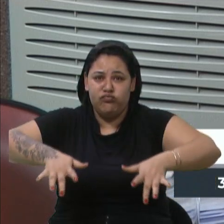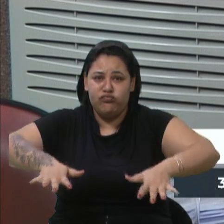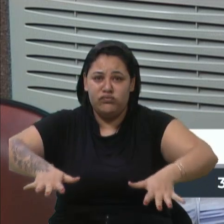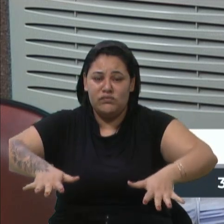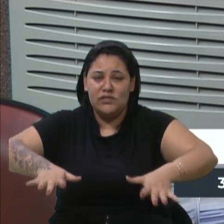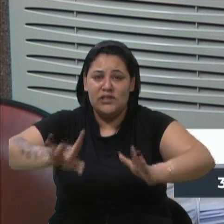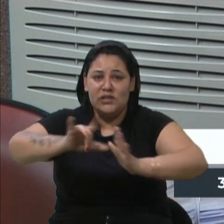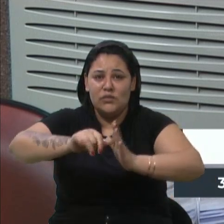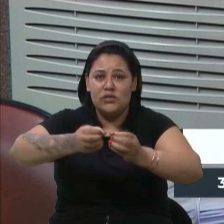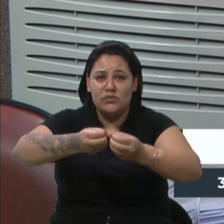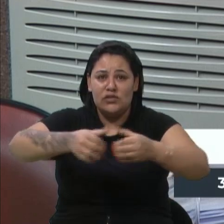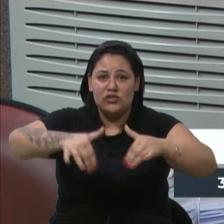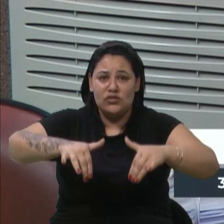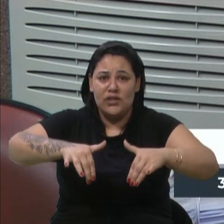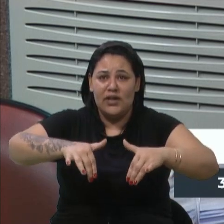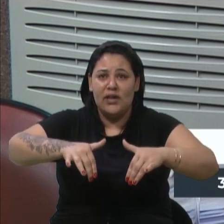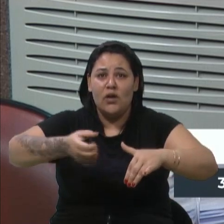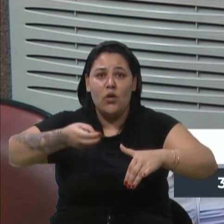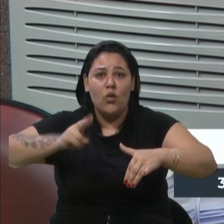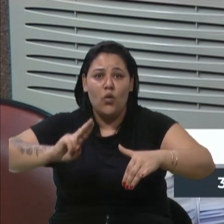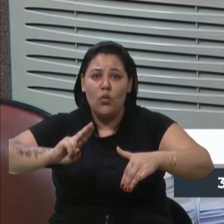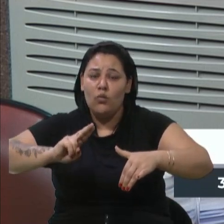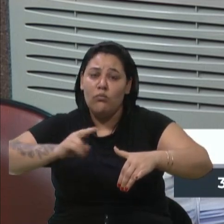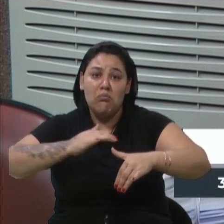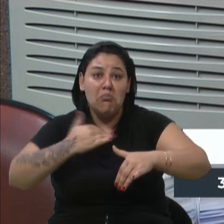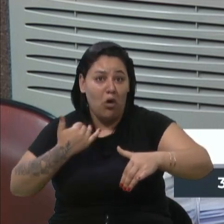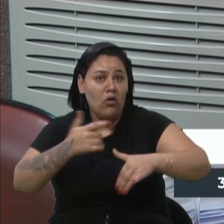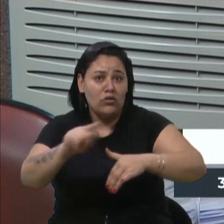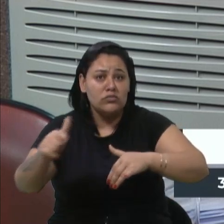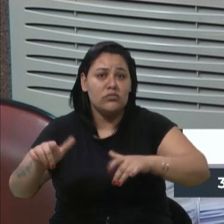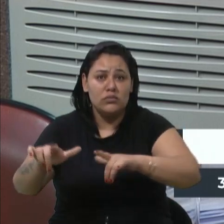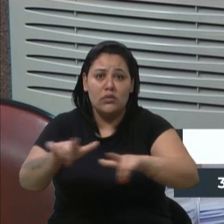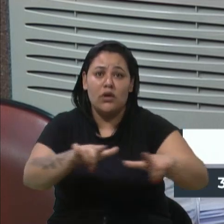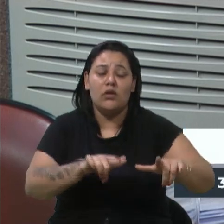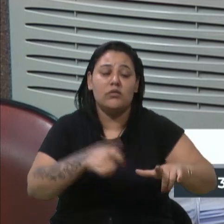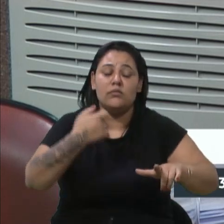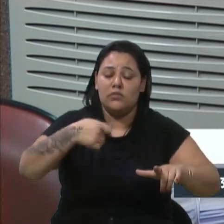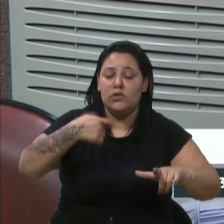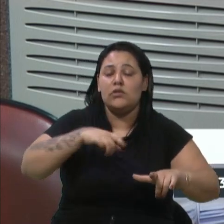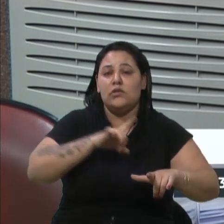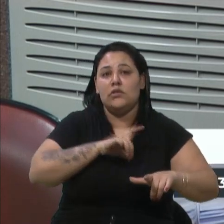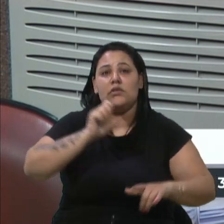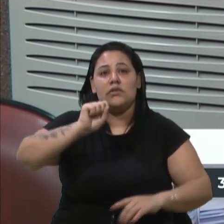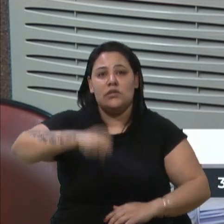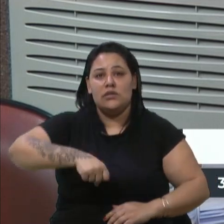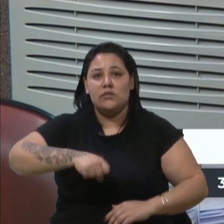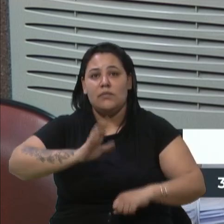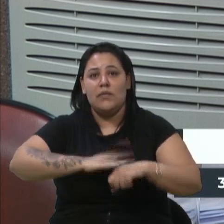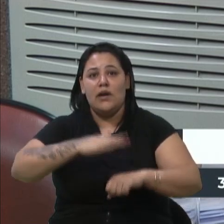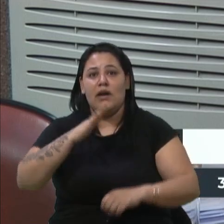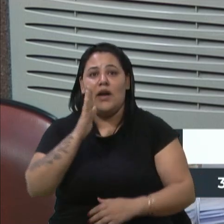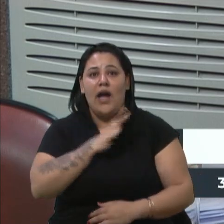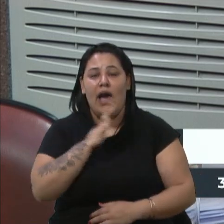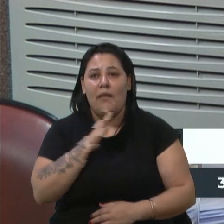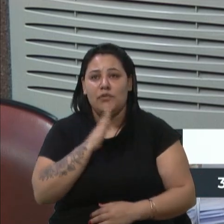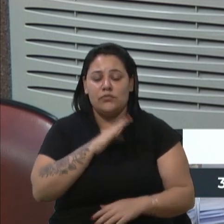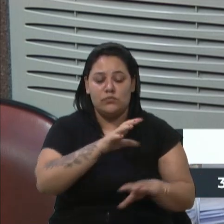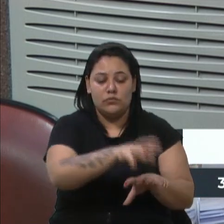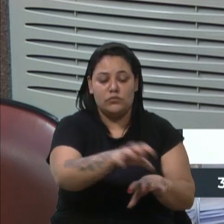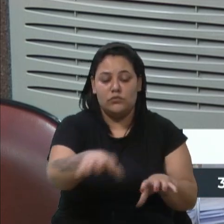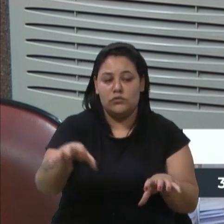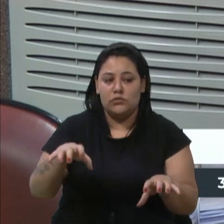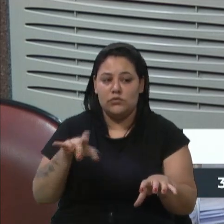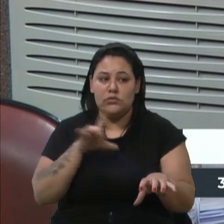danos, aí, inclusive até de fatalidade naquelas residências ali. Então, tem que haver, sim, uma agilidade e rápida dos setores